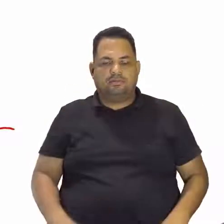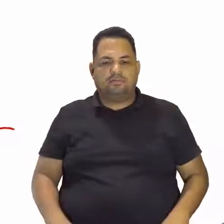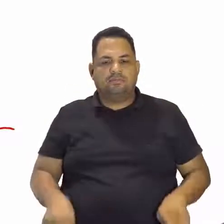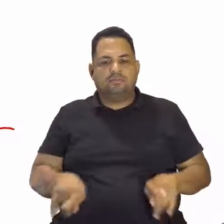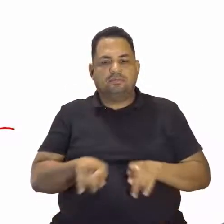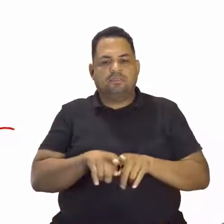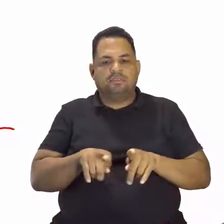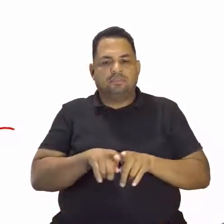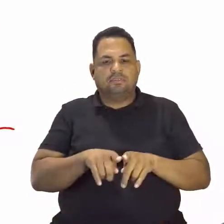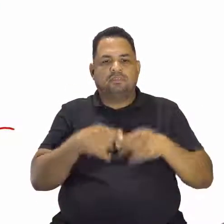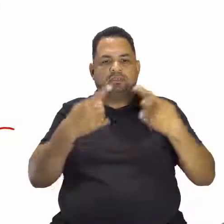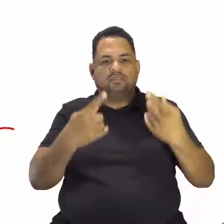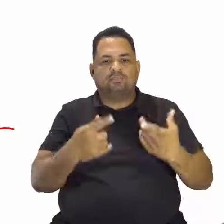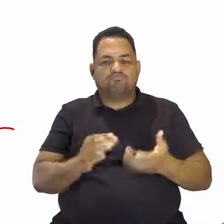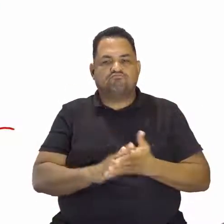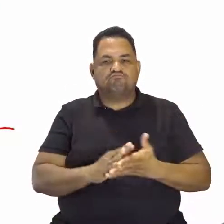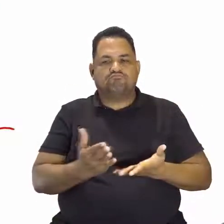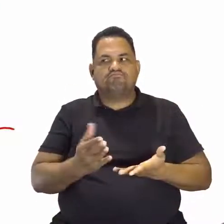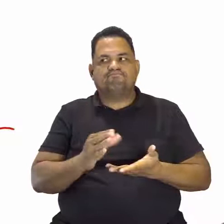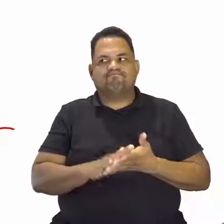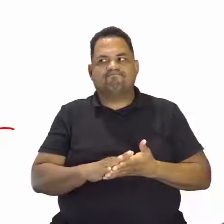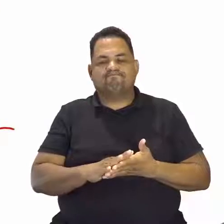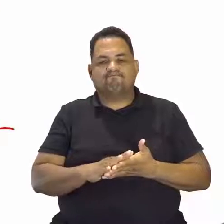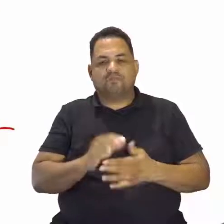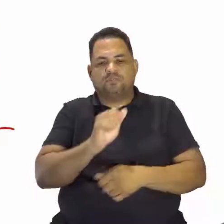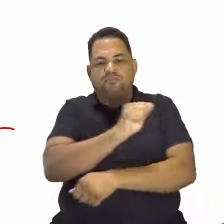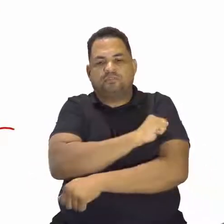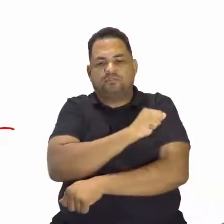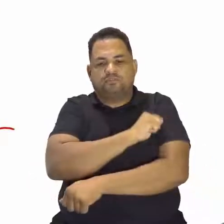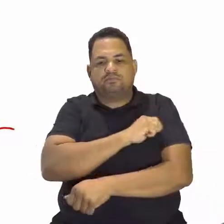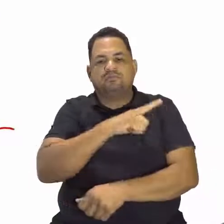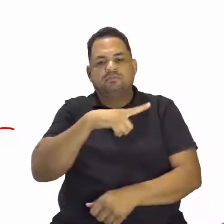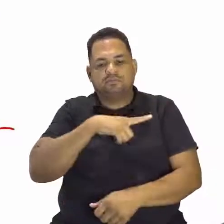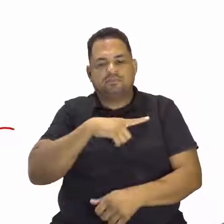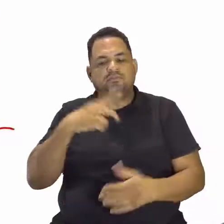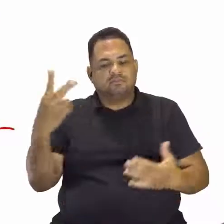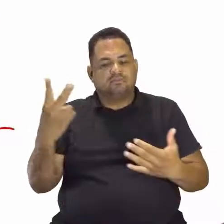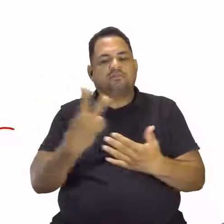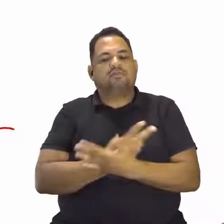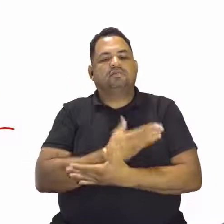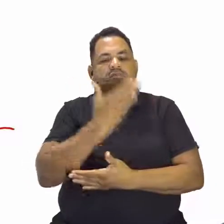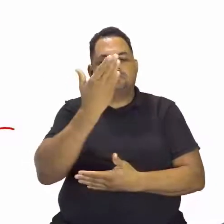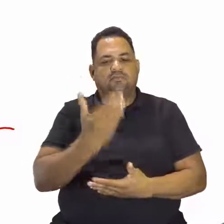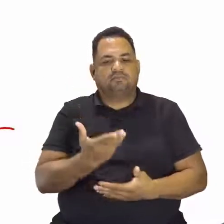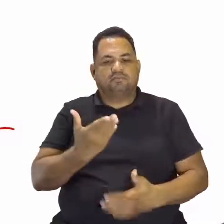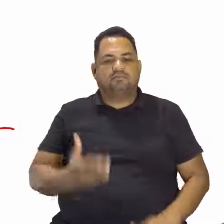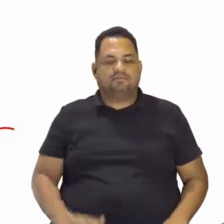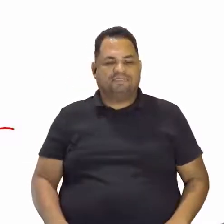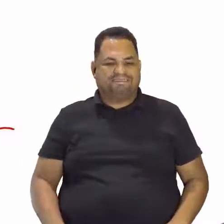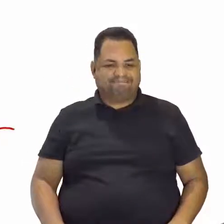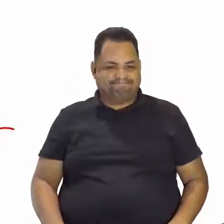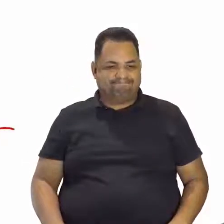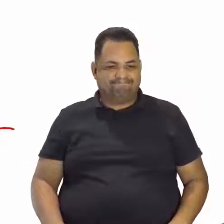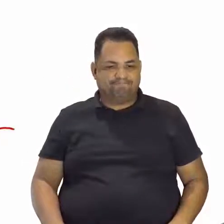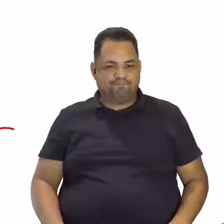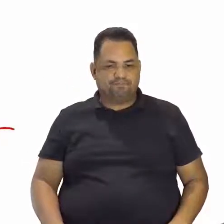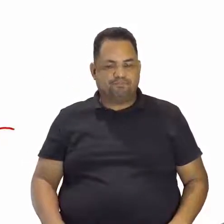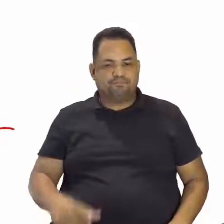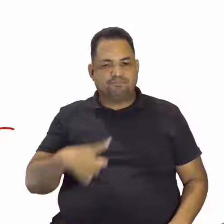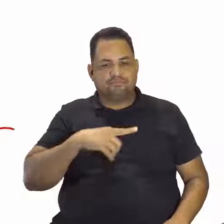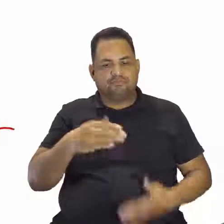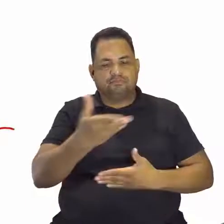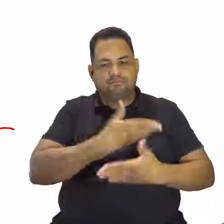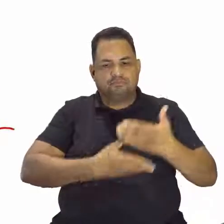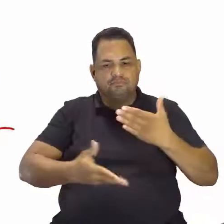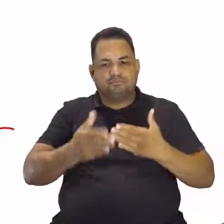é um pouco parecida, né? Tem muito estudante da mediação aí que é